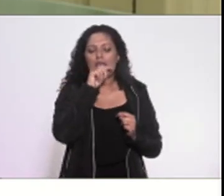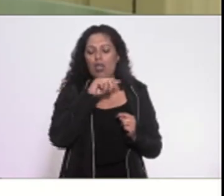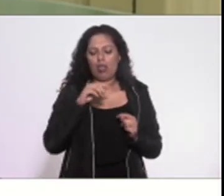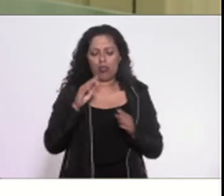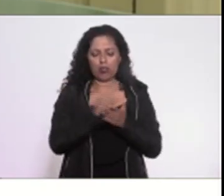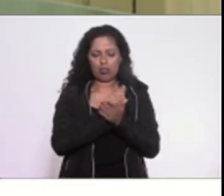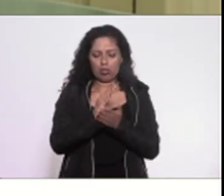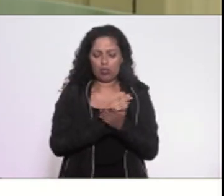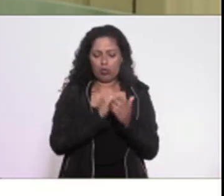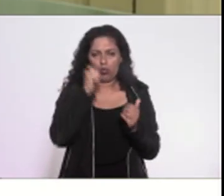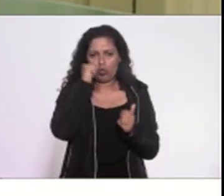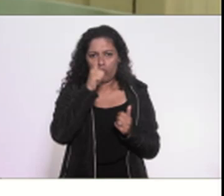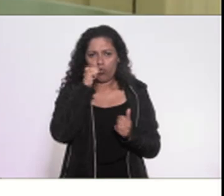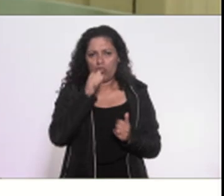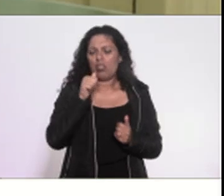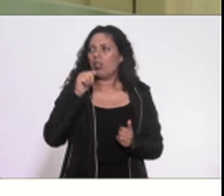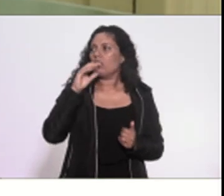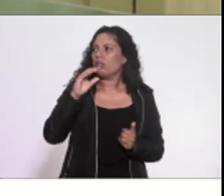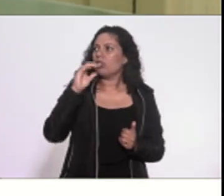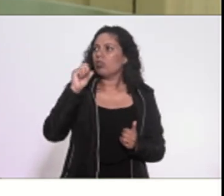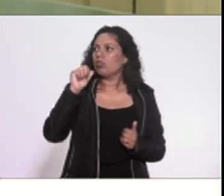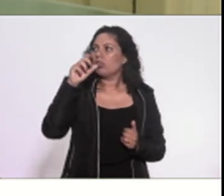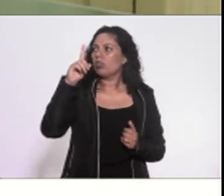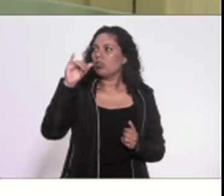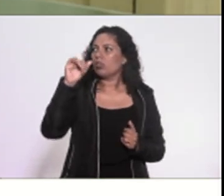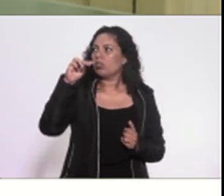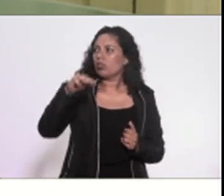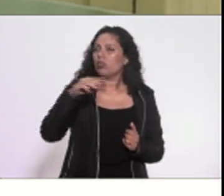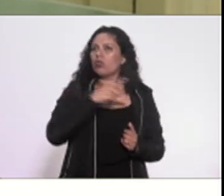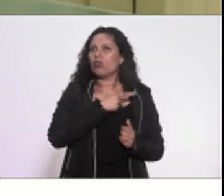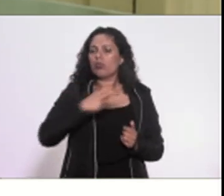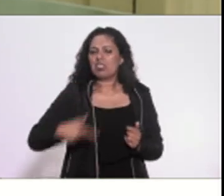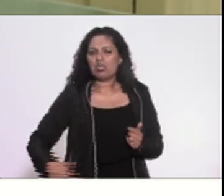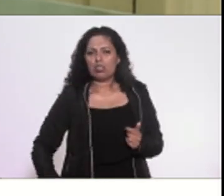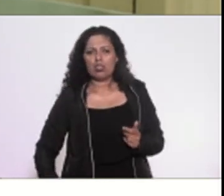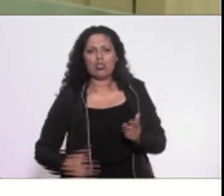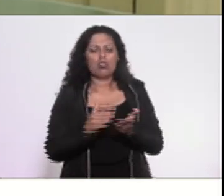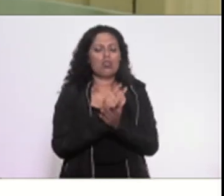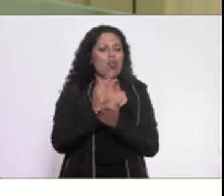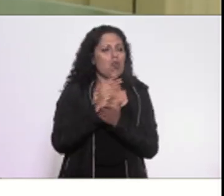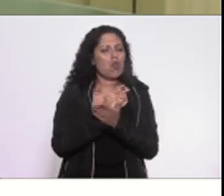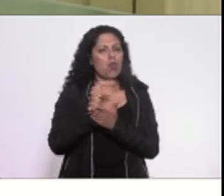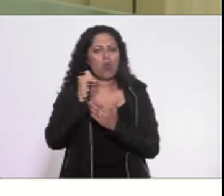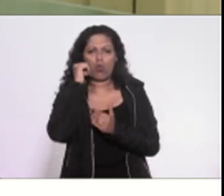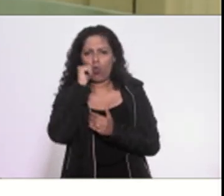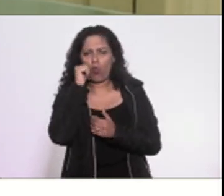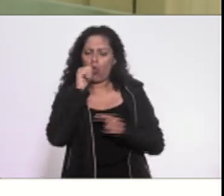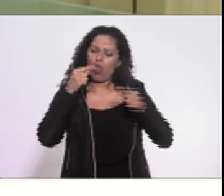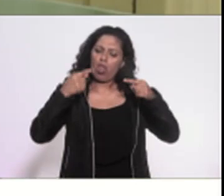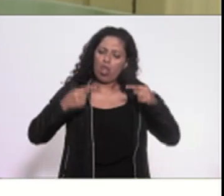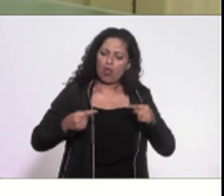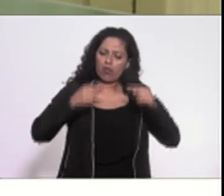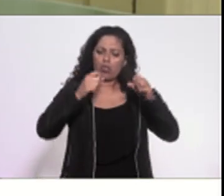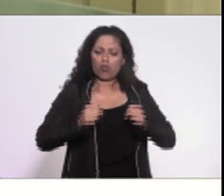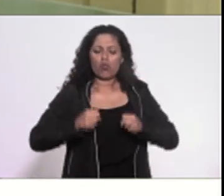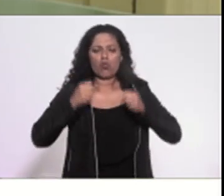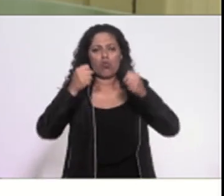mulheres do CEDIM, a presidenta também do CEDIM, algumas mulheres que estão mais à frente dessa